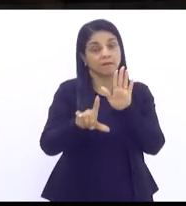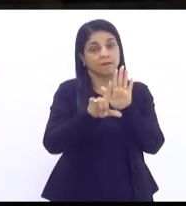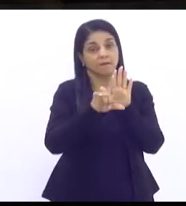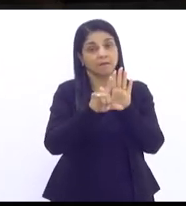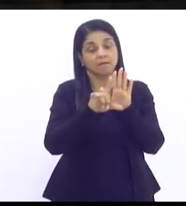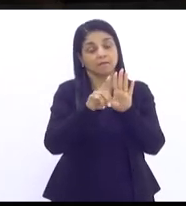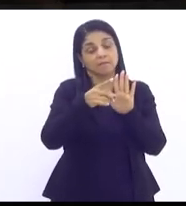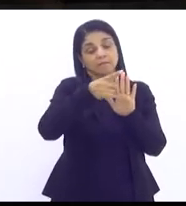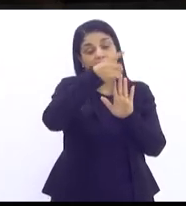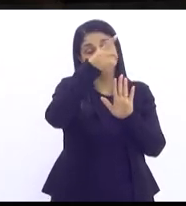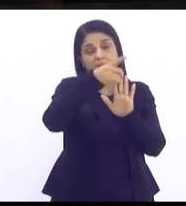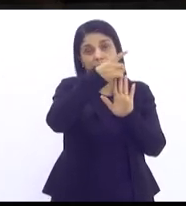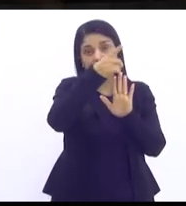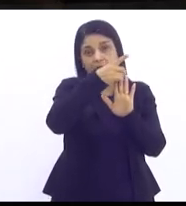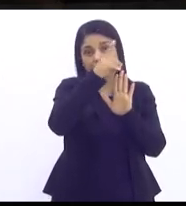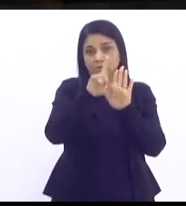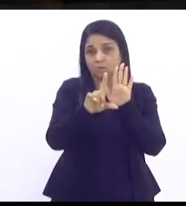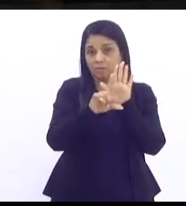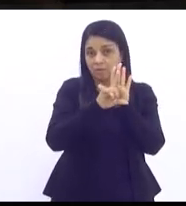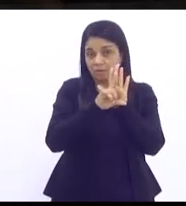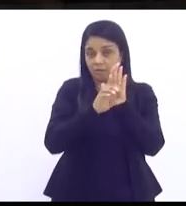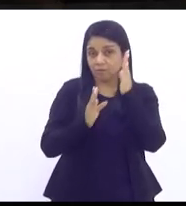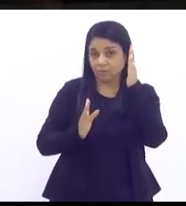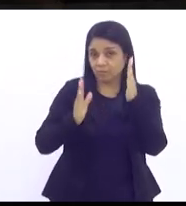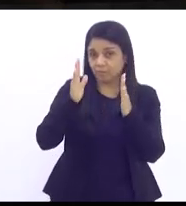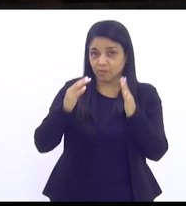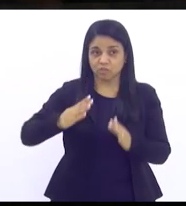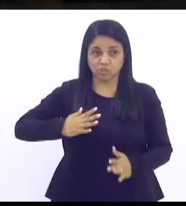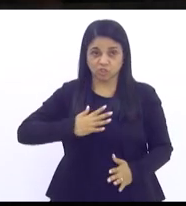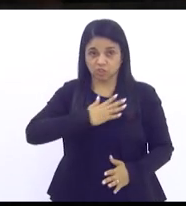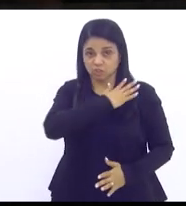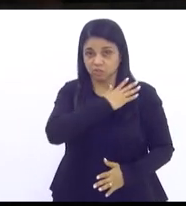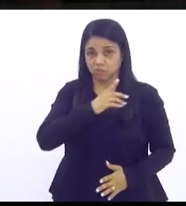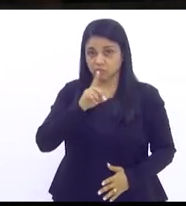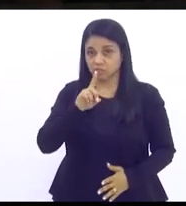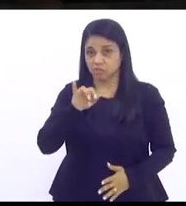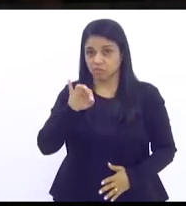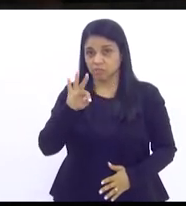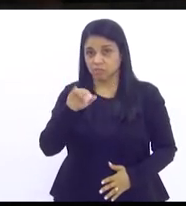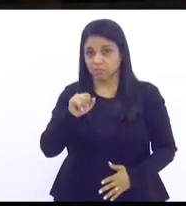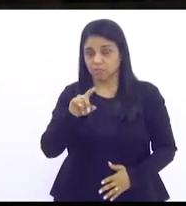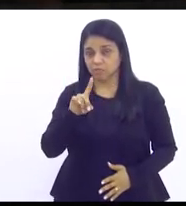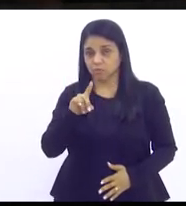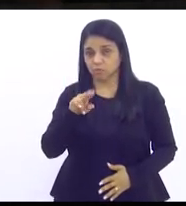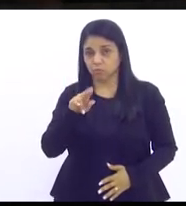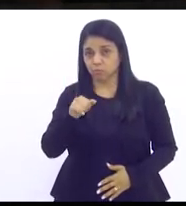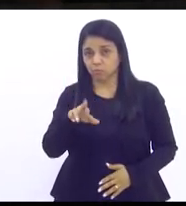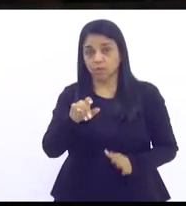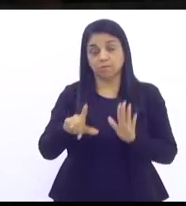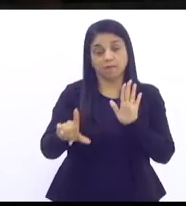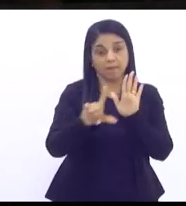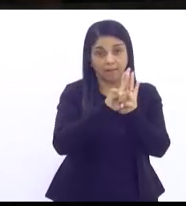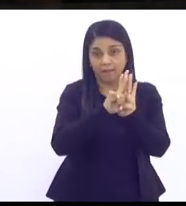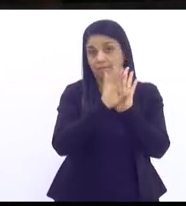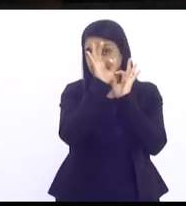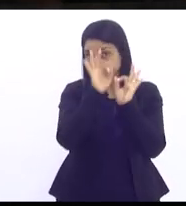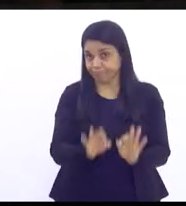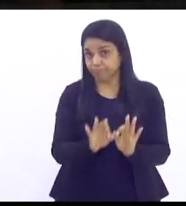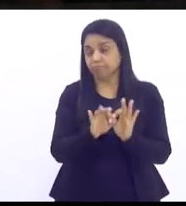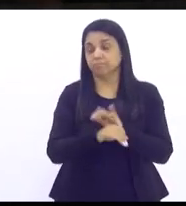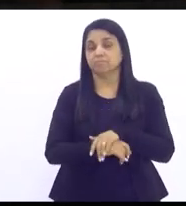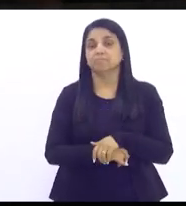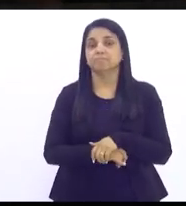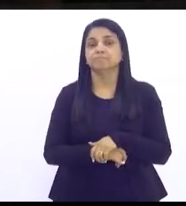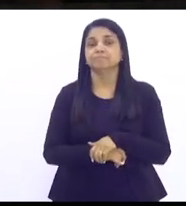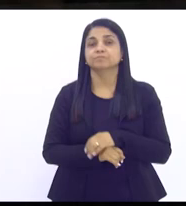Decreto-lei, em períodos de ditadura, tem força de lei. E,